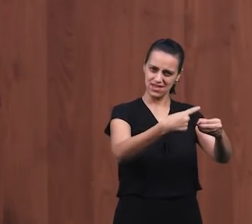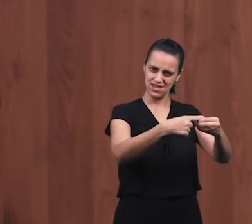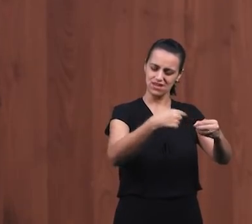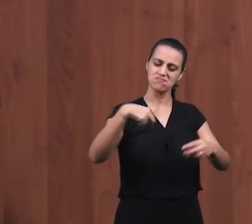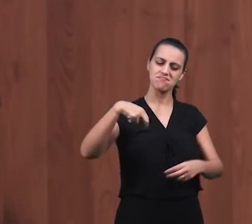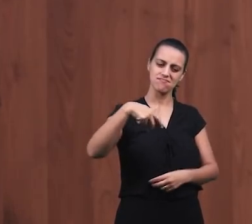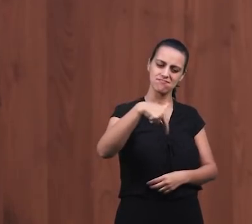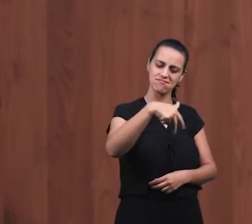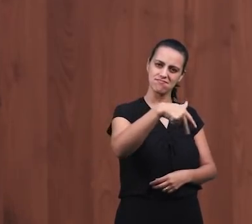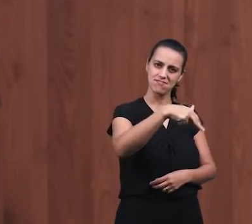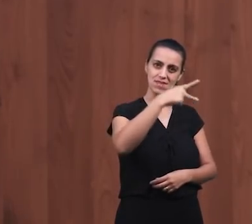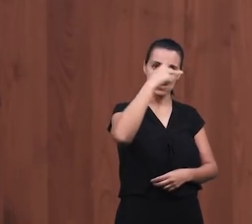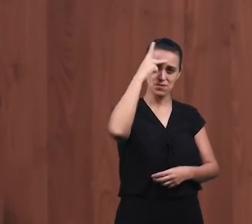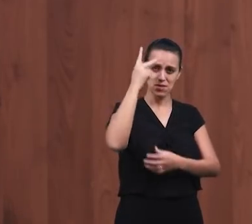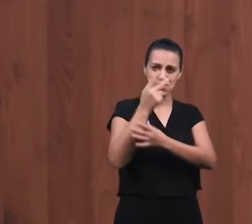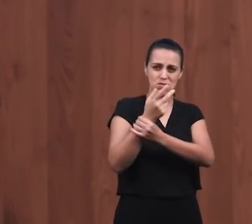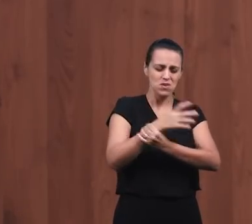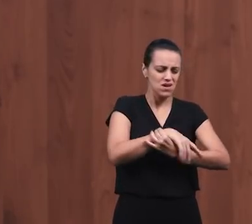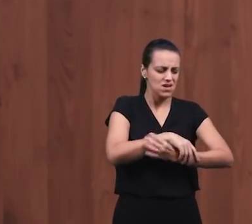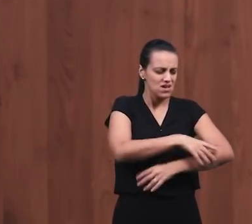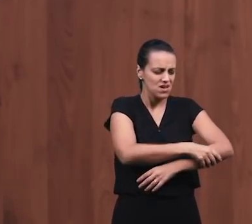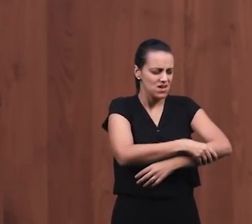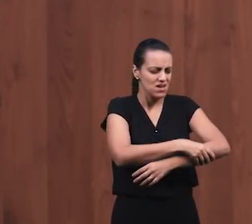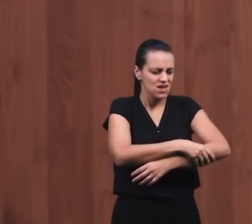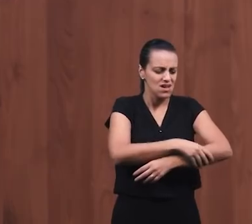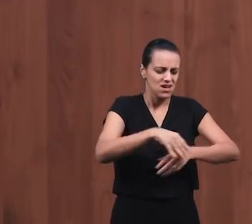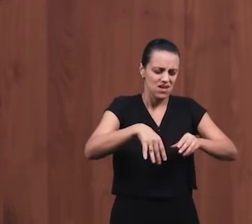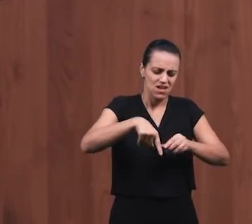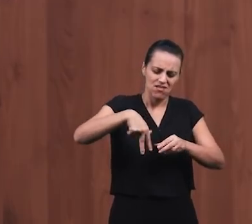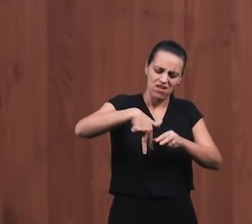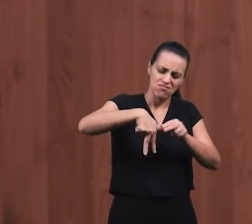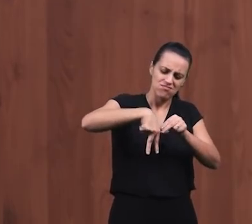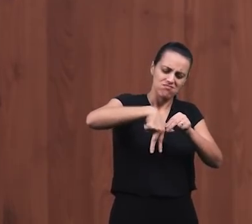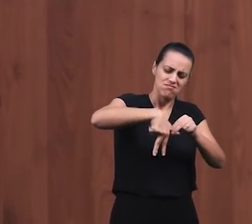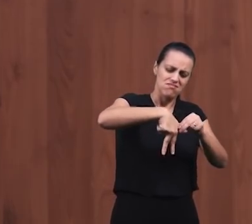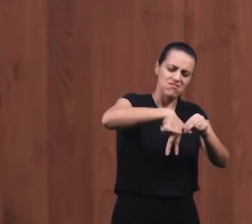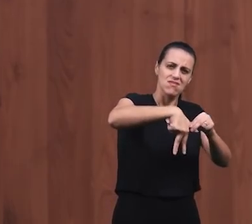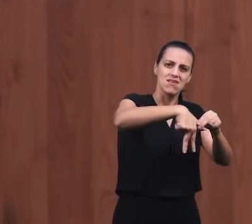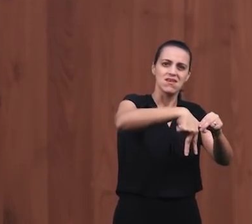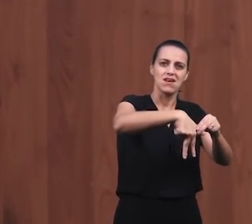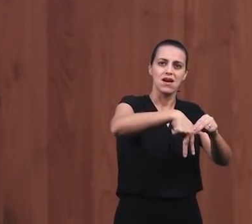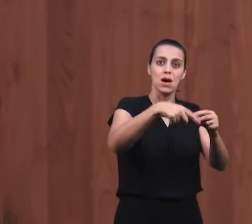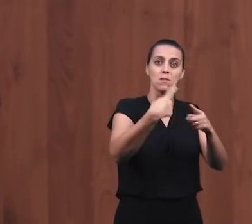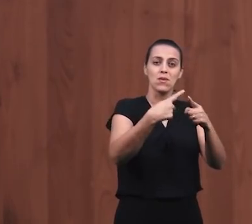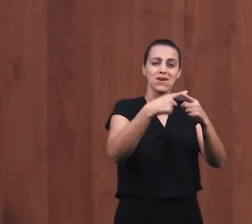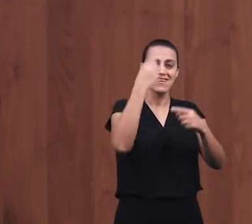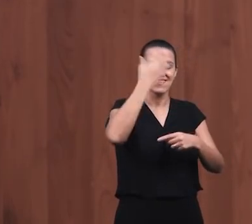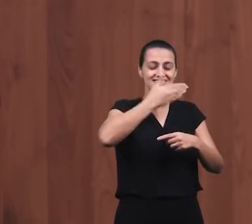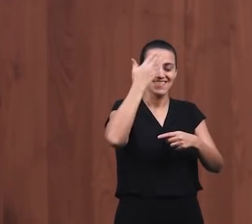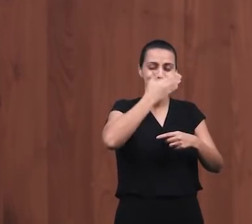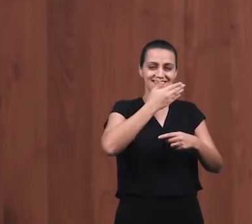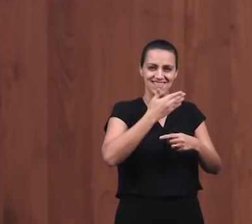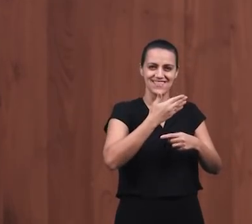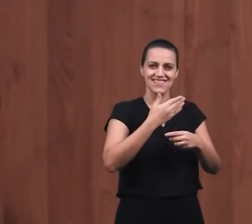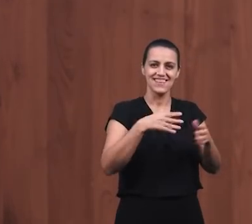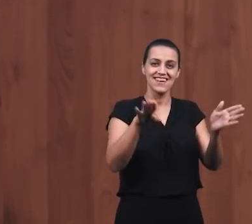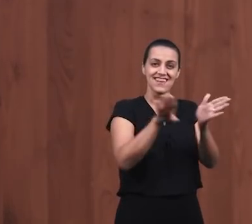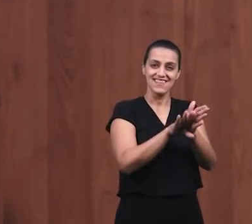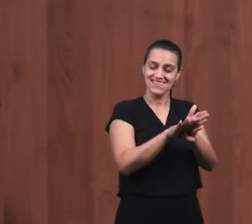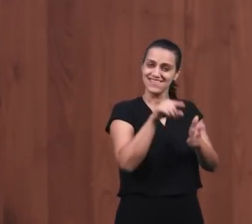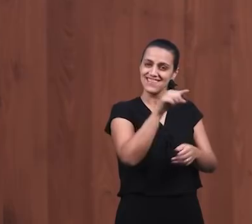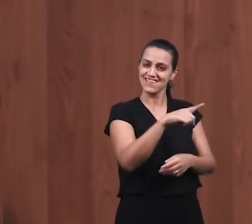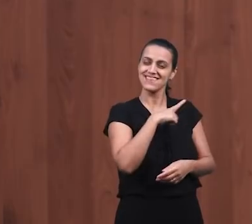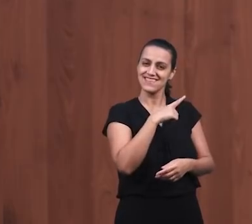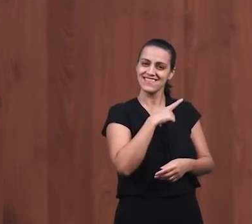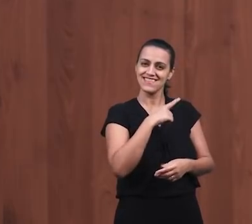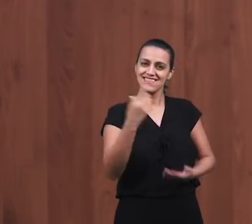foi levado pelas pessoas porque ele estava cego. Chegando lá, Deus disse a Ananias, que era um servo do Senhor: